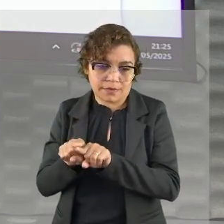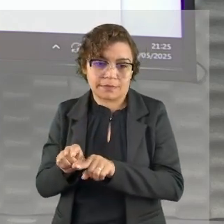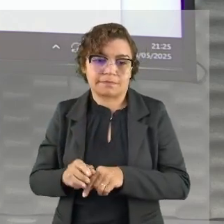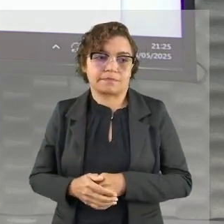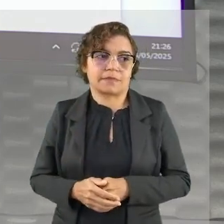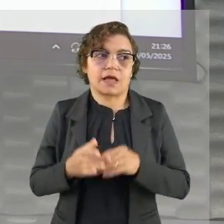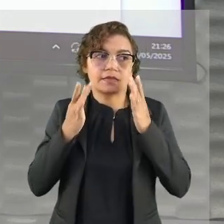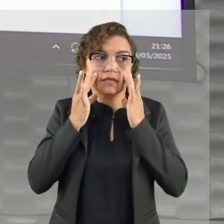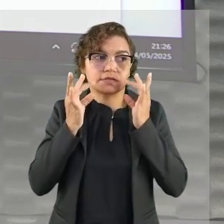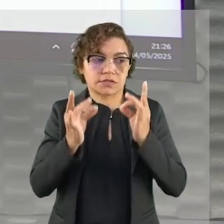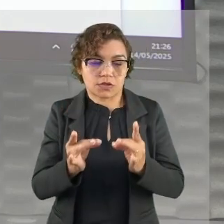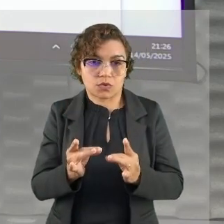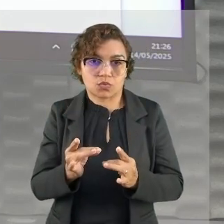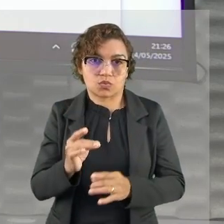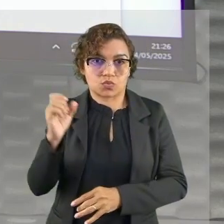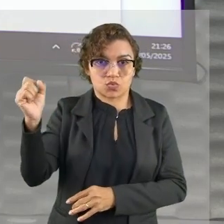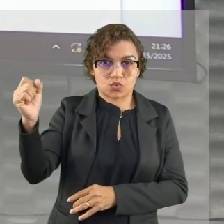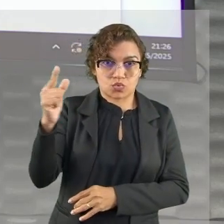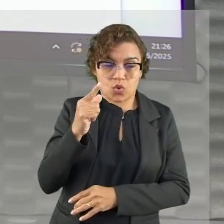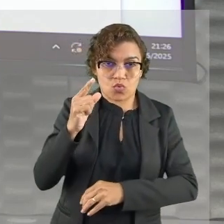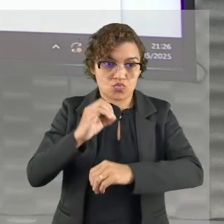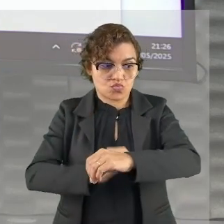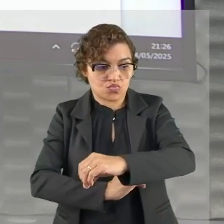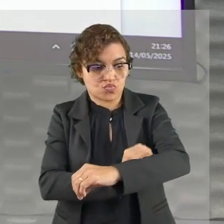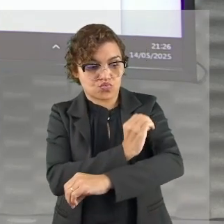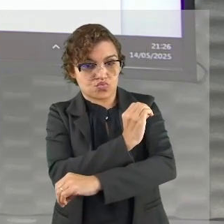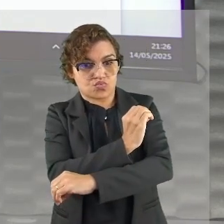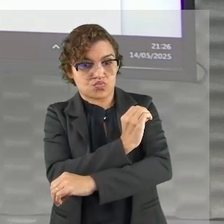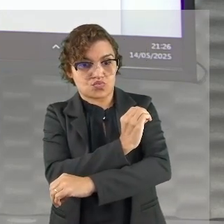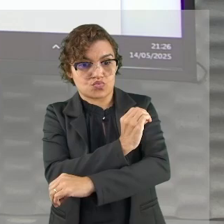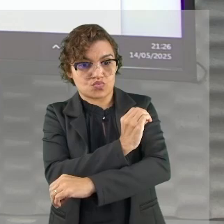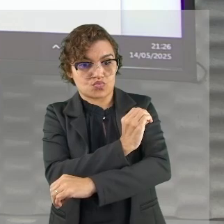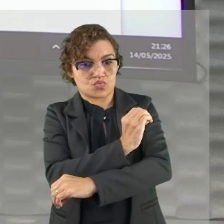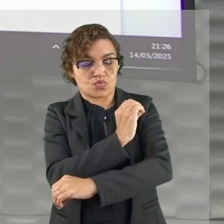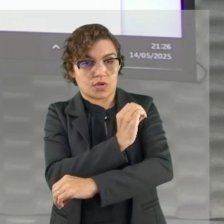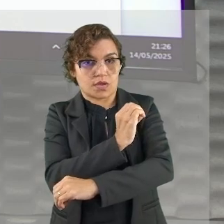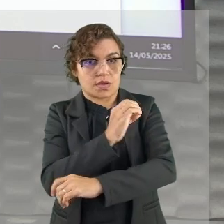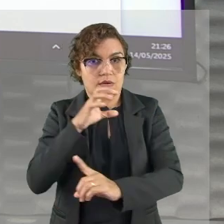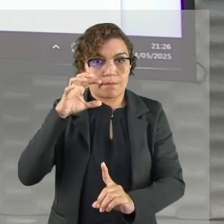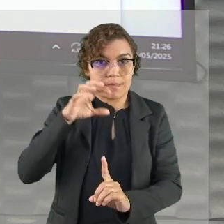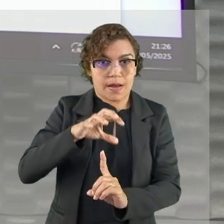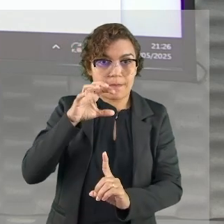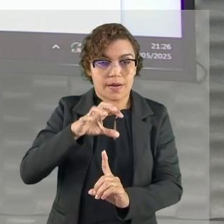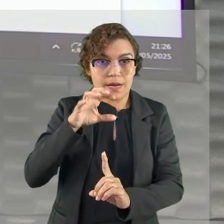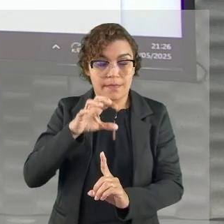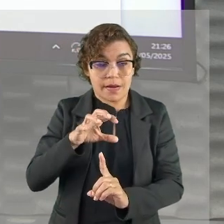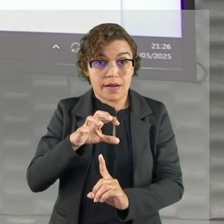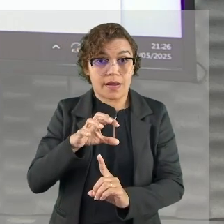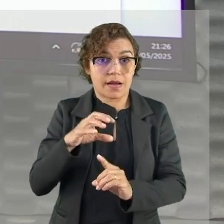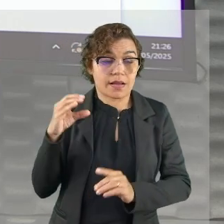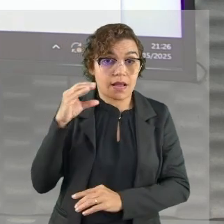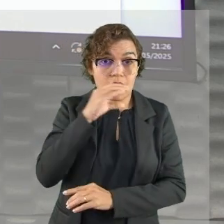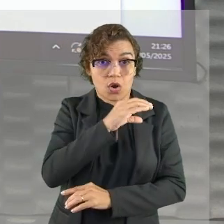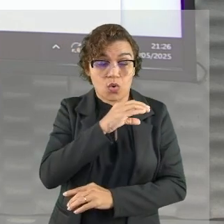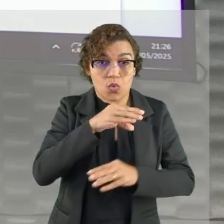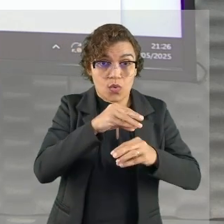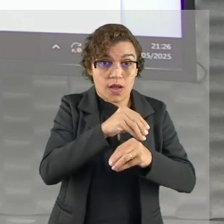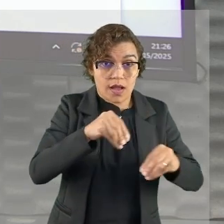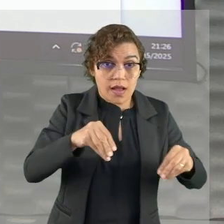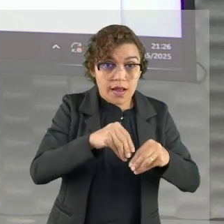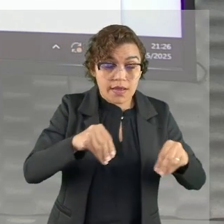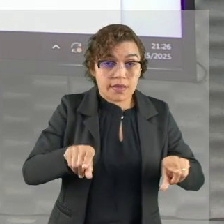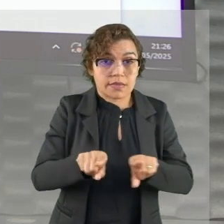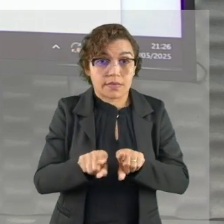Veja aqui, ó. Sol nasceu, ele vai irradiar calor para a areia e para a